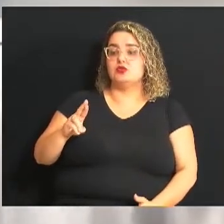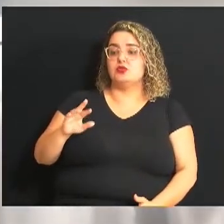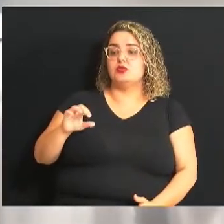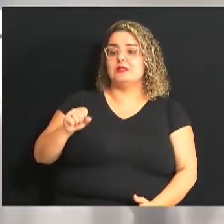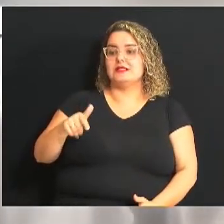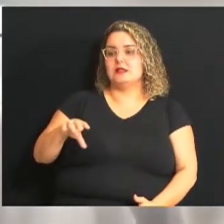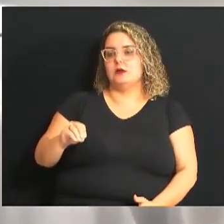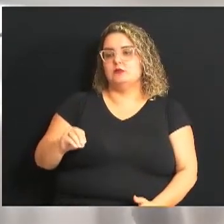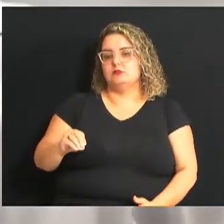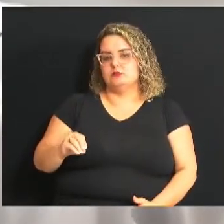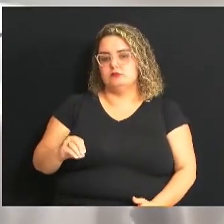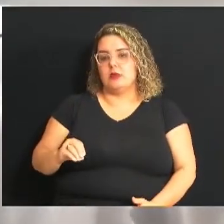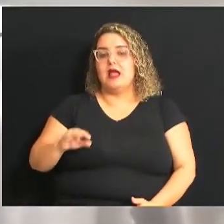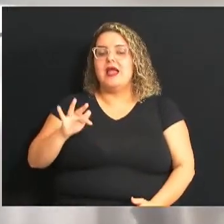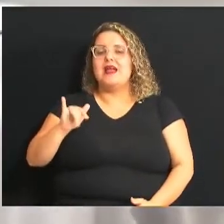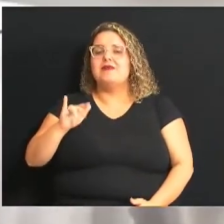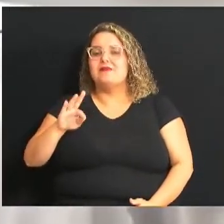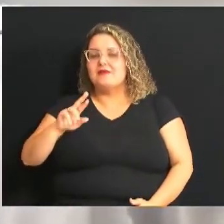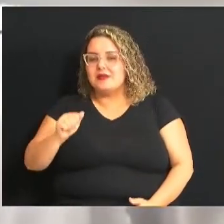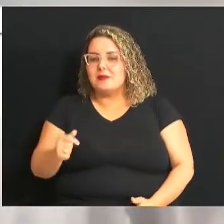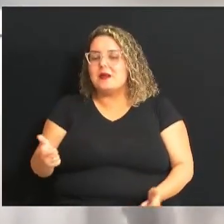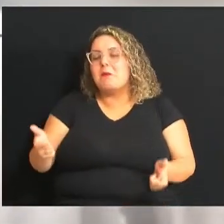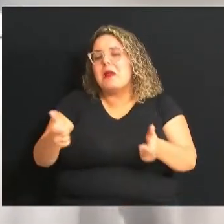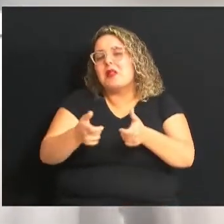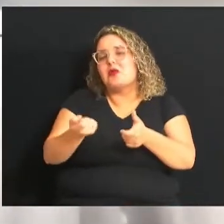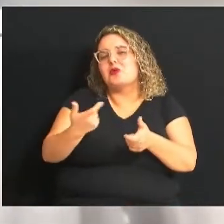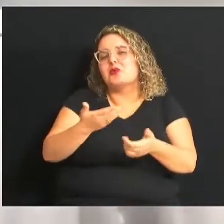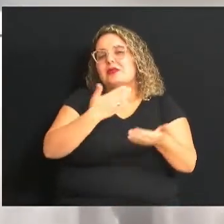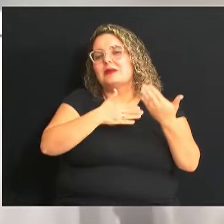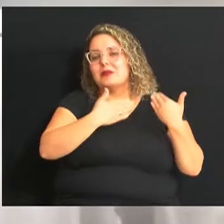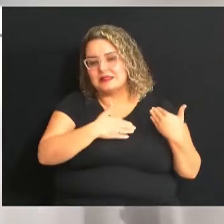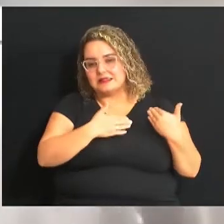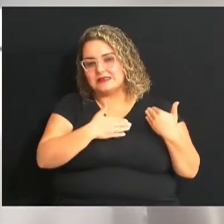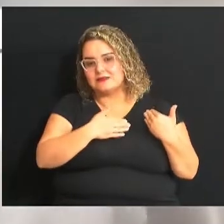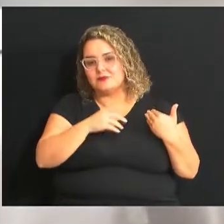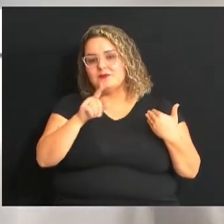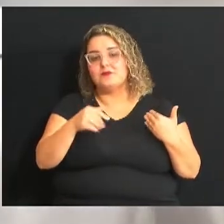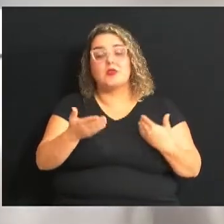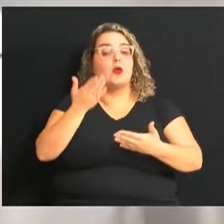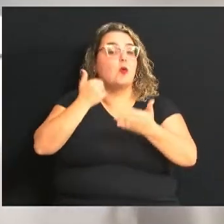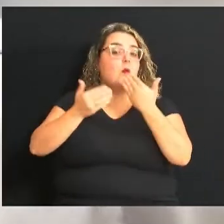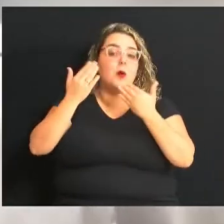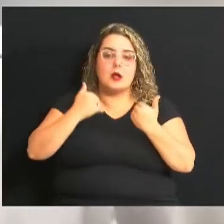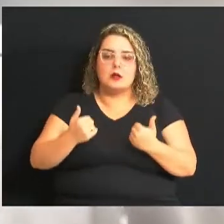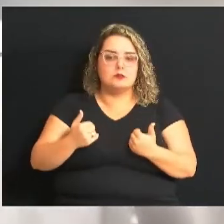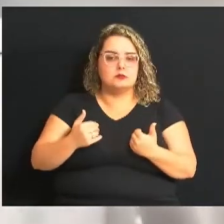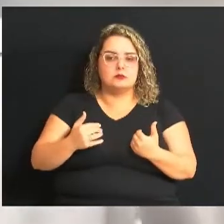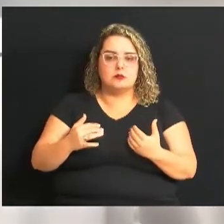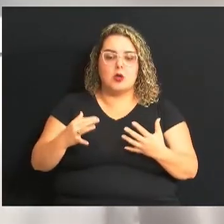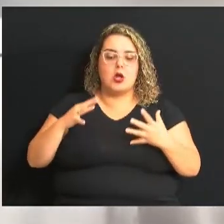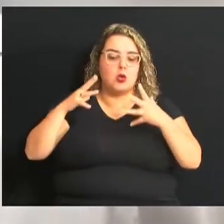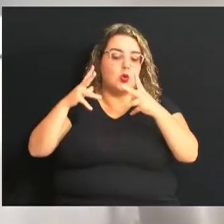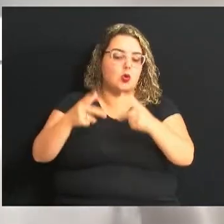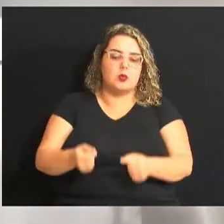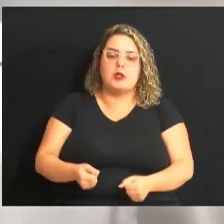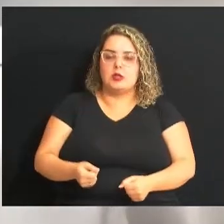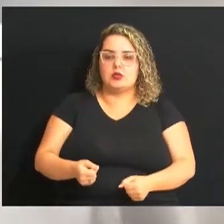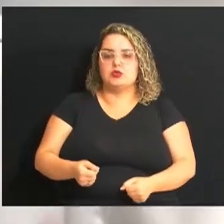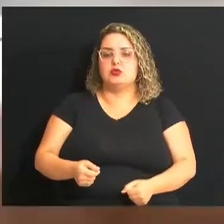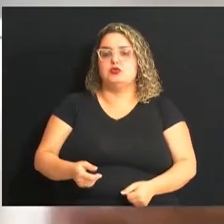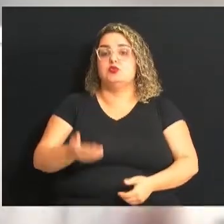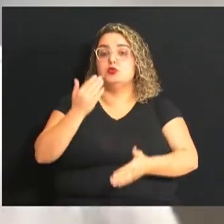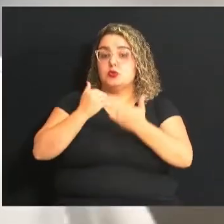muito menor do que no passado. Então, é um alimento que você absorve quase a totalidade daquilo que você